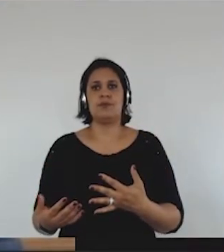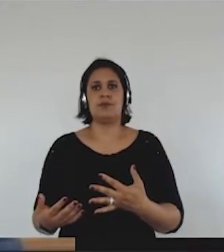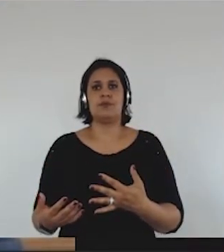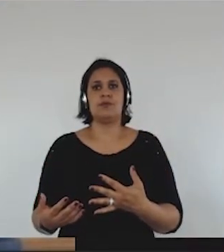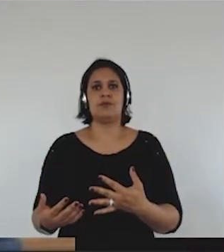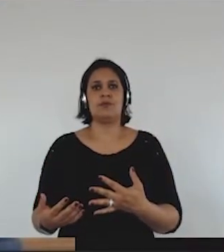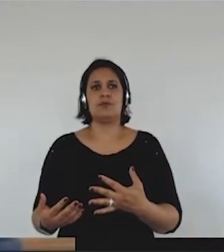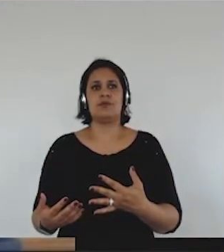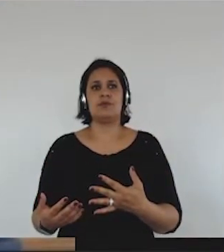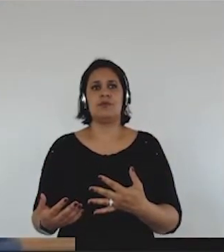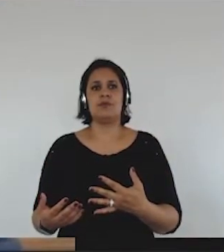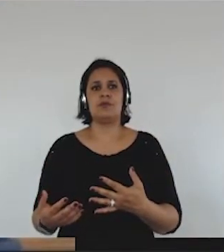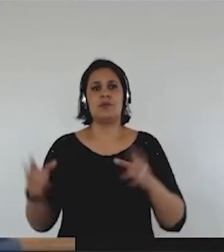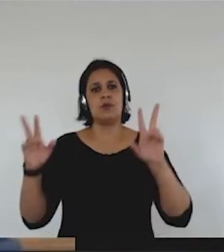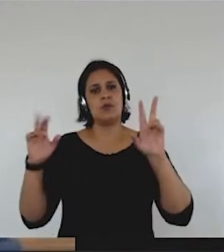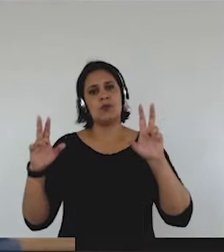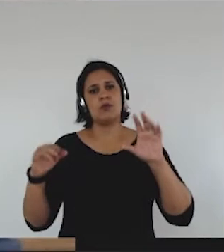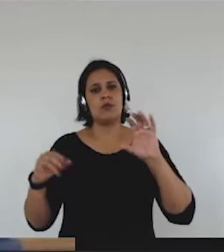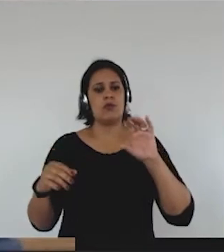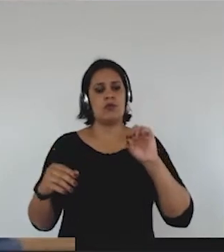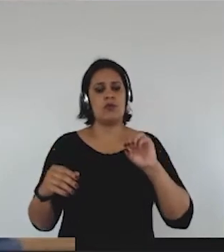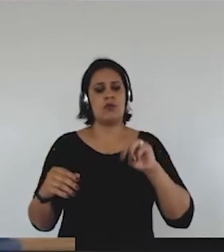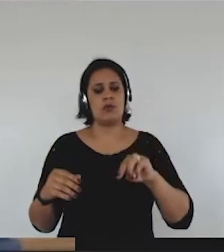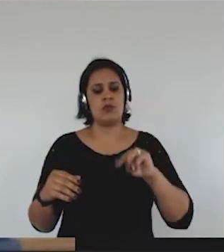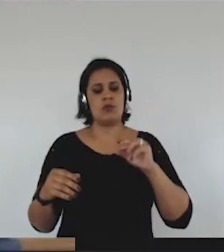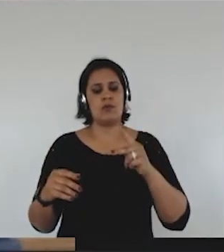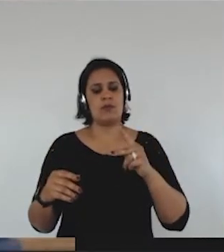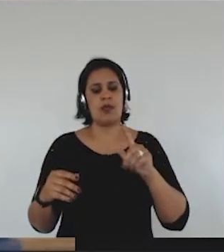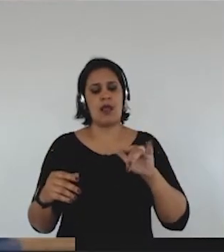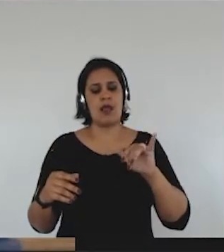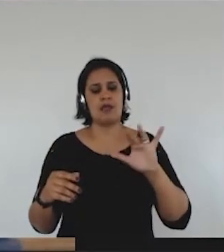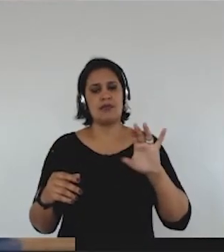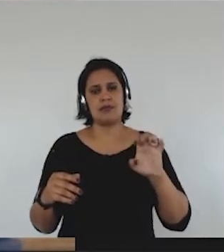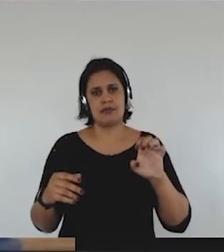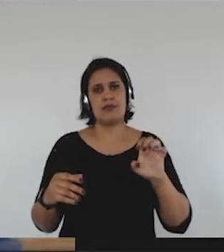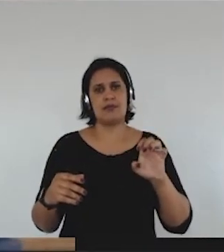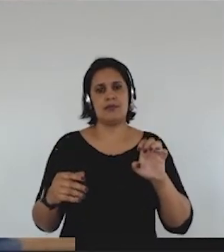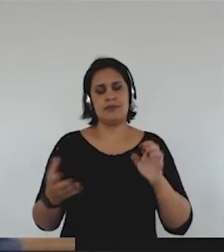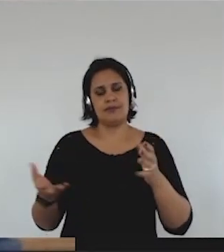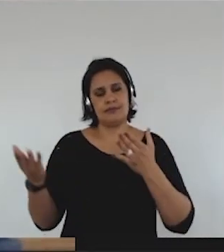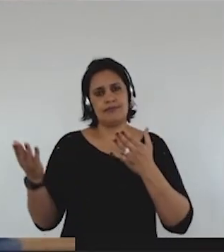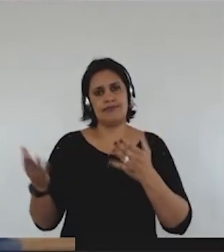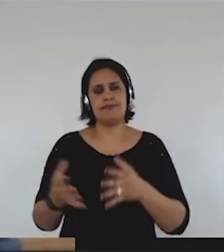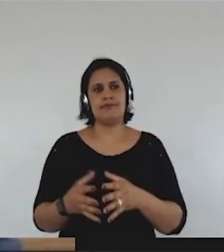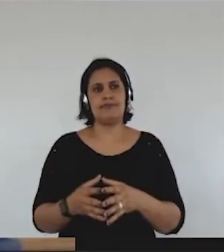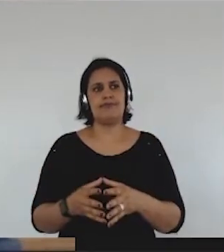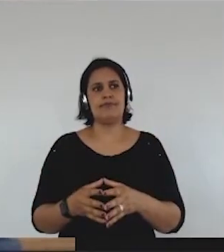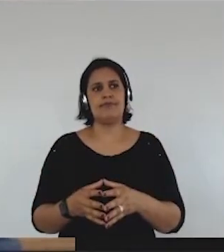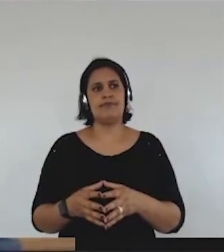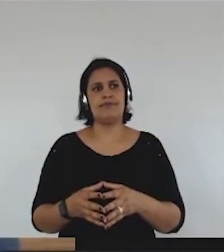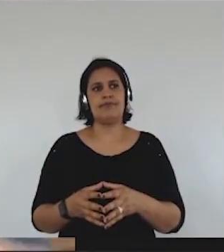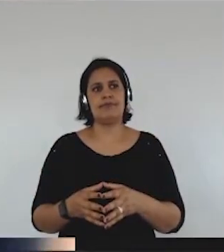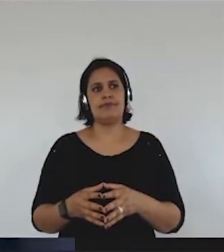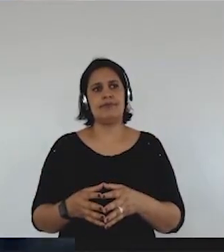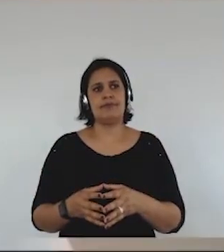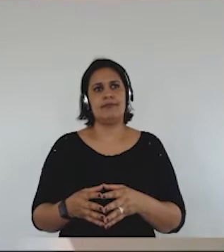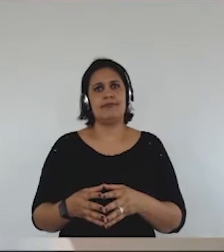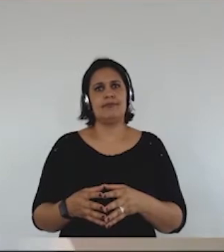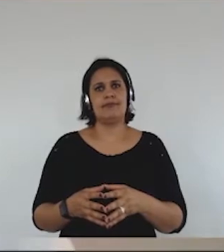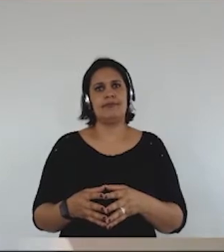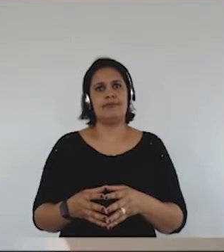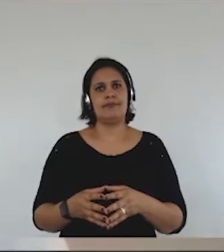na linha do compliance lusófono e da mediação brasileira. Doutor Yuri, com a palavra. Muito